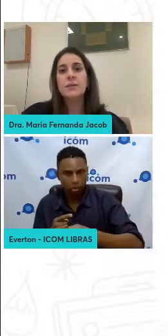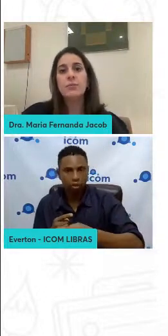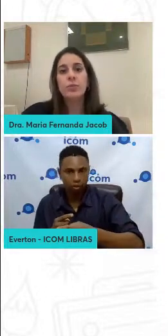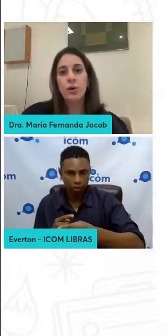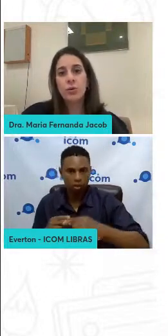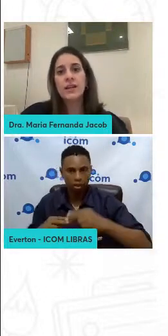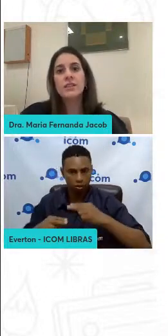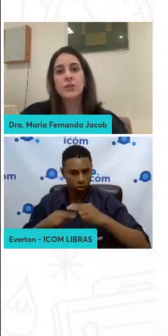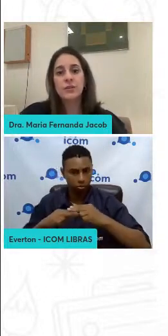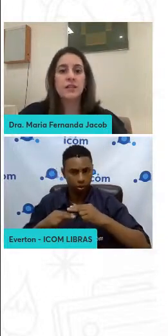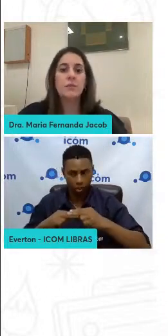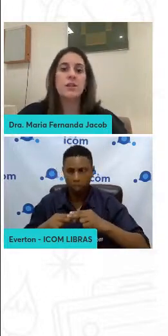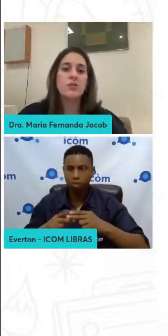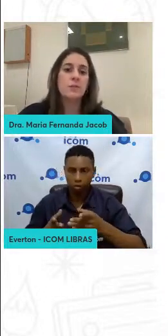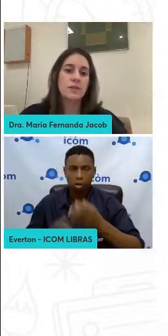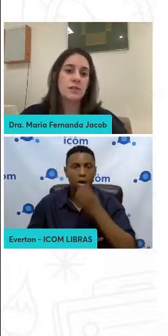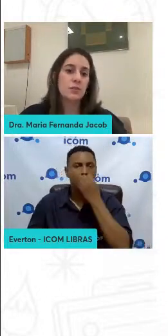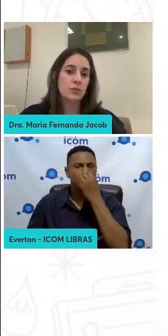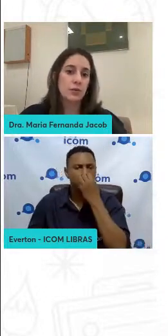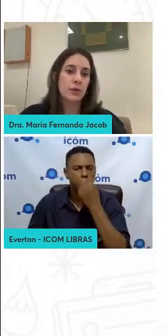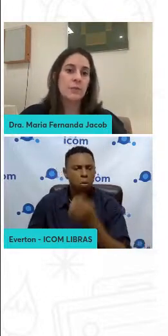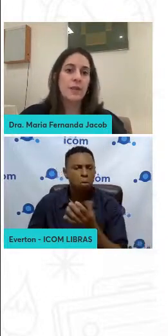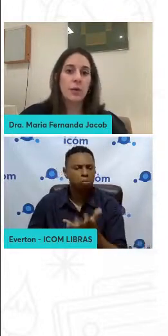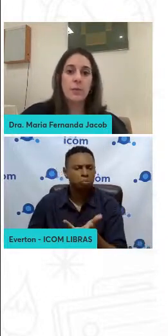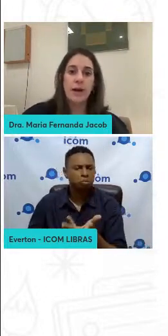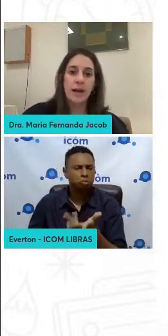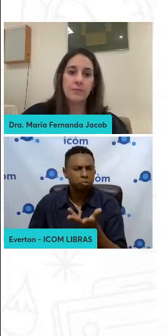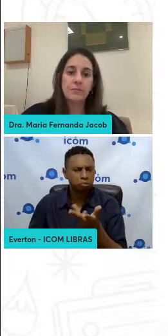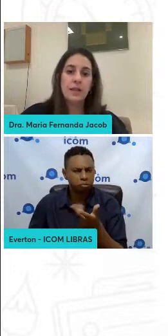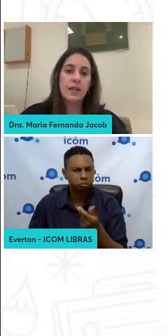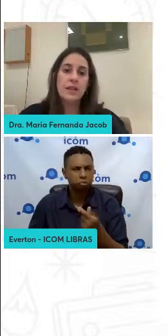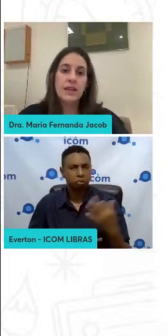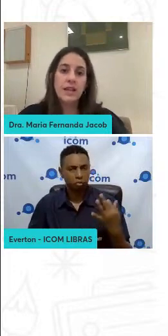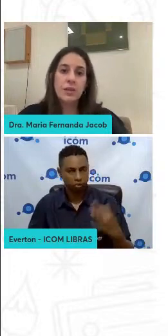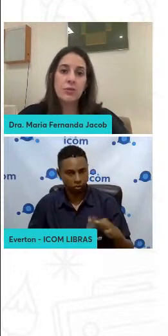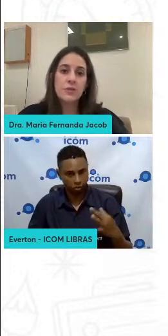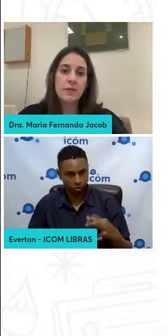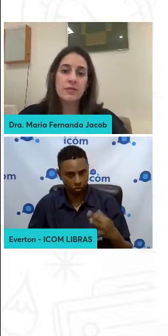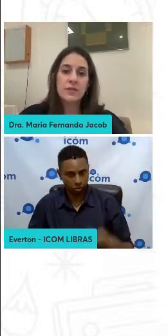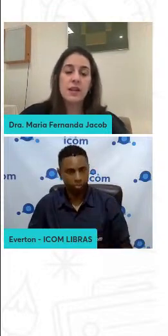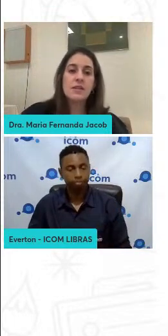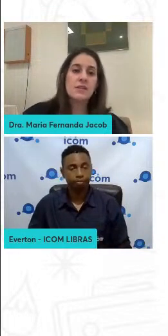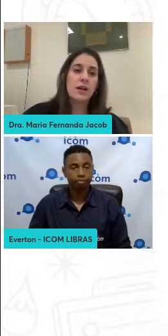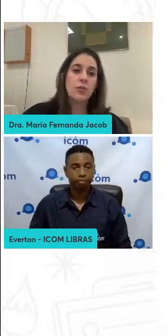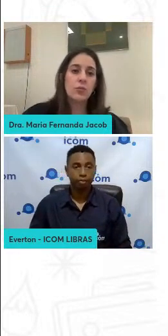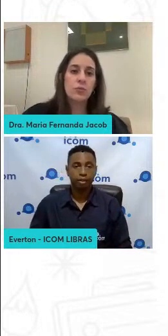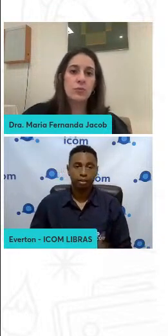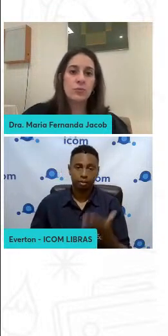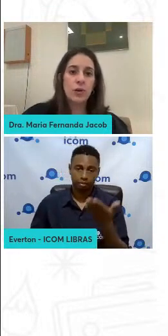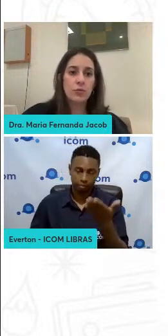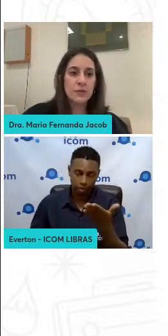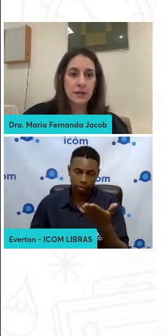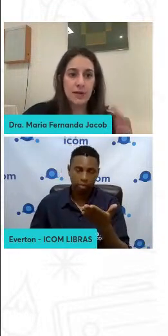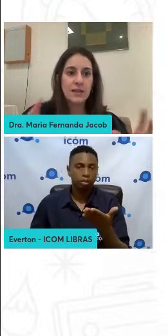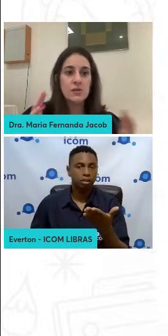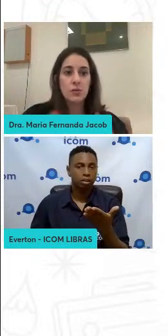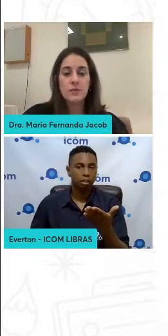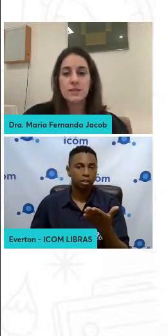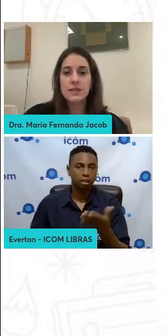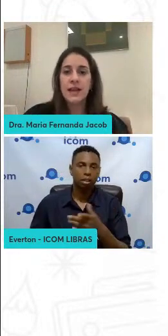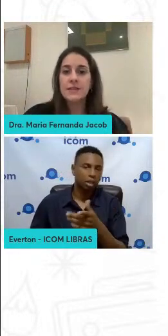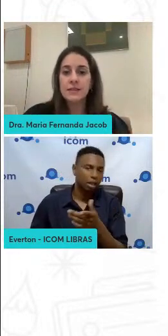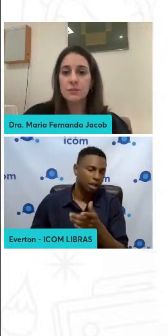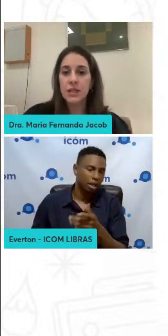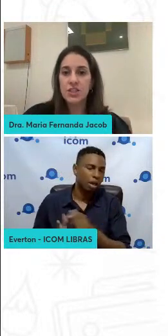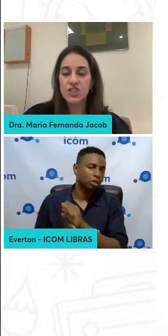eficácia boa no tratamento de pacientes com dor lombar. E aqui eu trouxe para vocês alguns trabalhos e